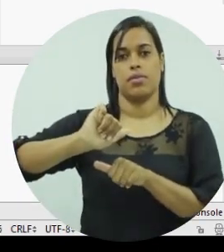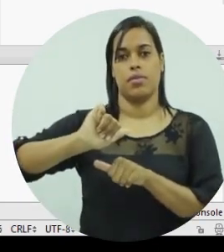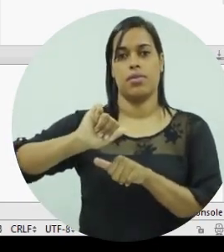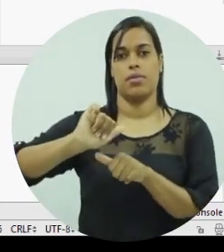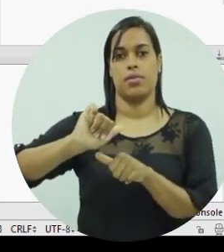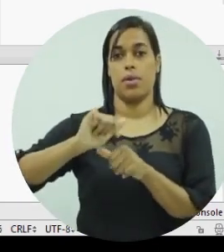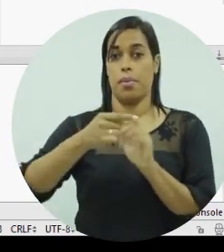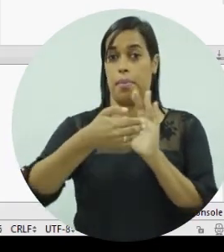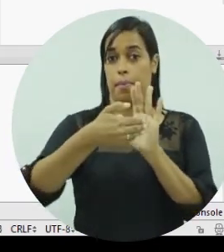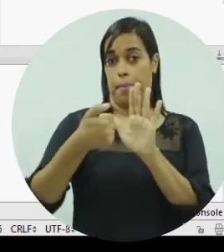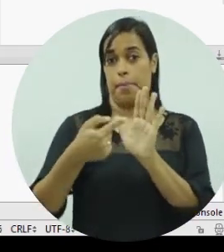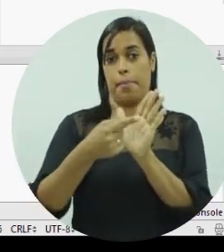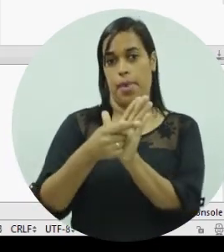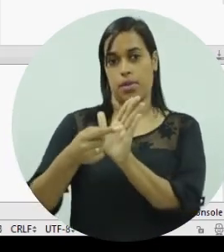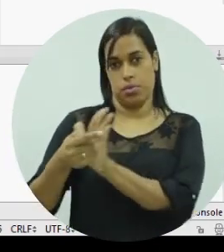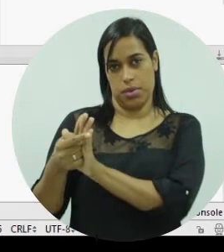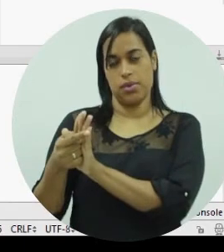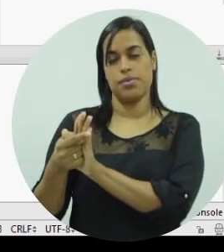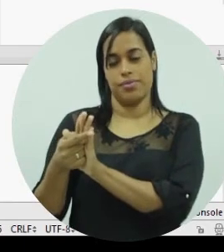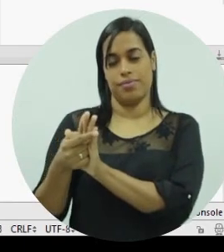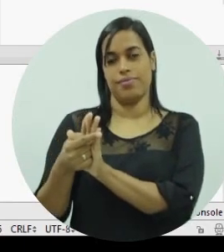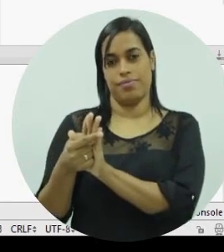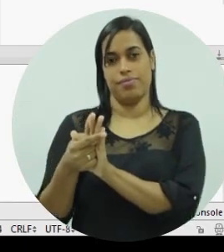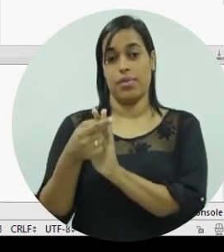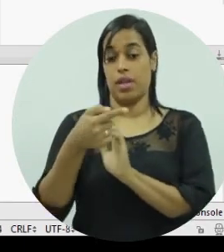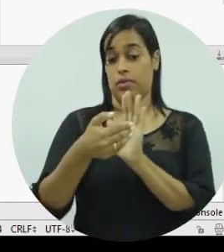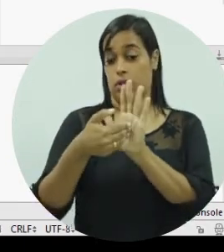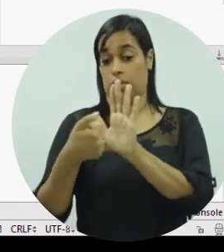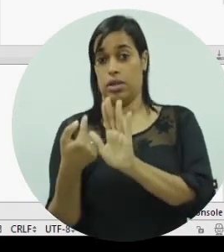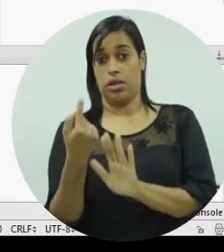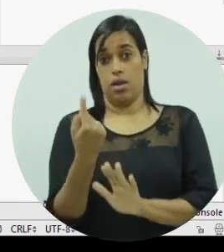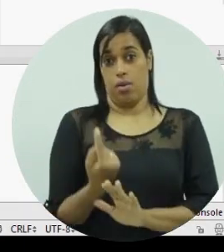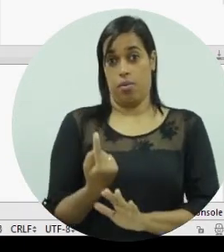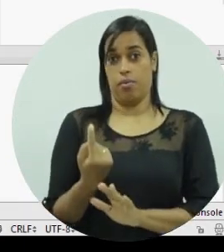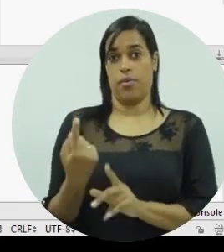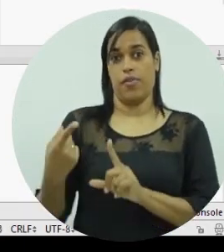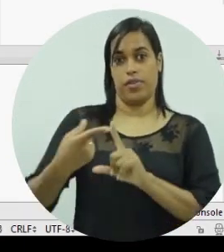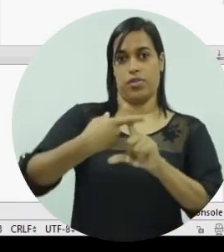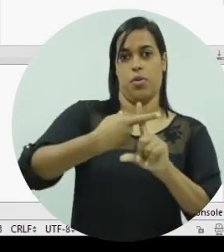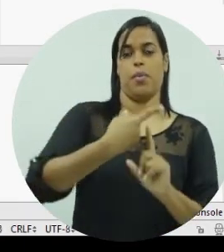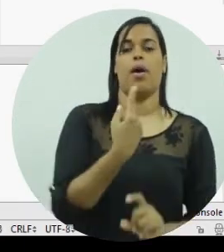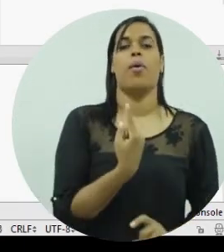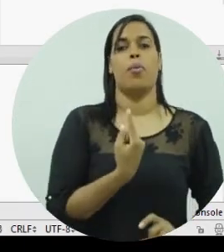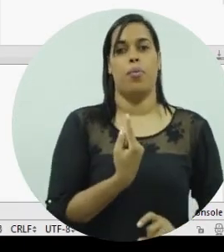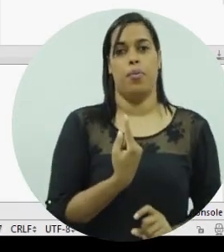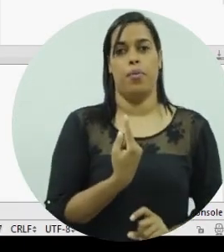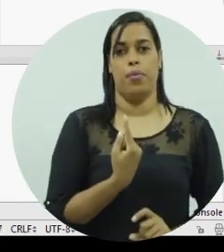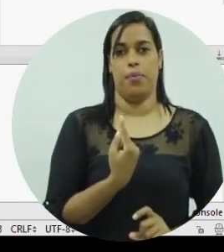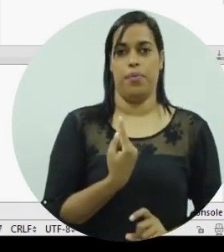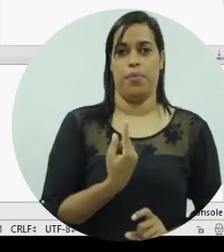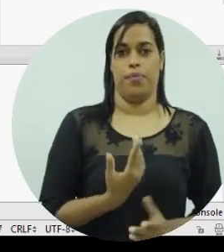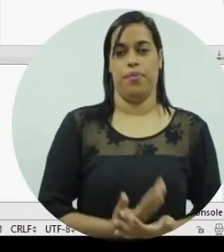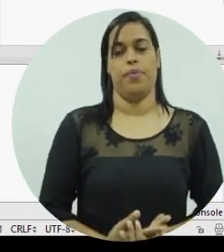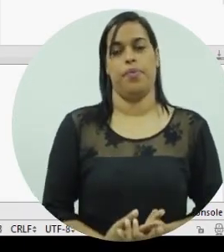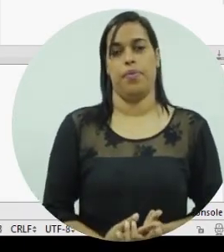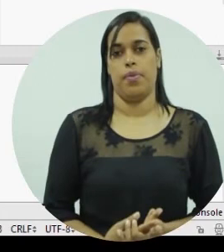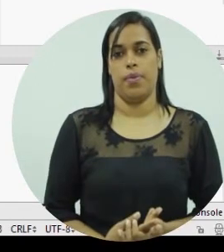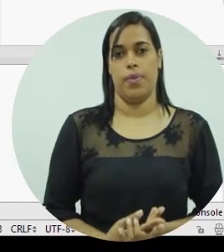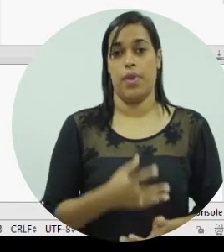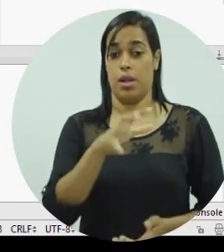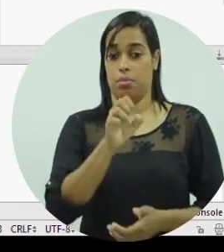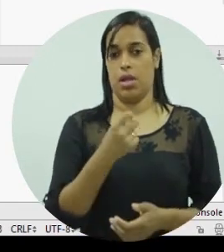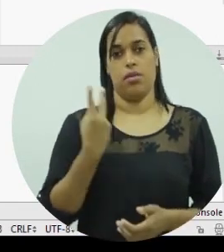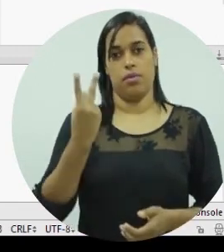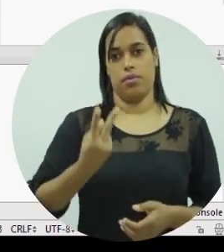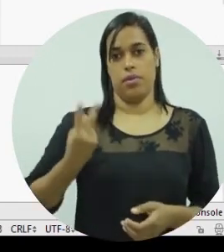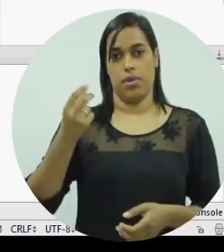e menos. Eles vão subtrair 1 e vão somar 1. Então, ele vai pegar o valor